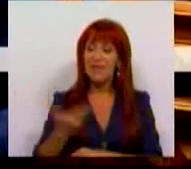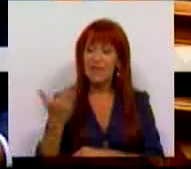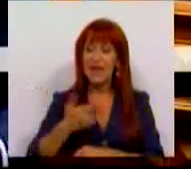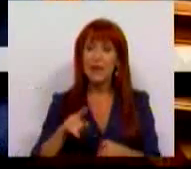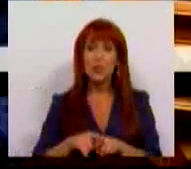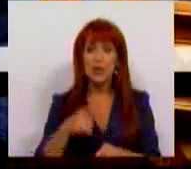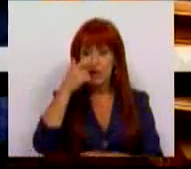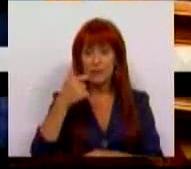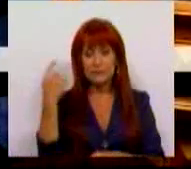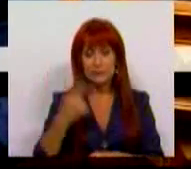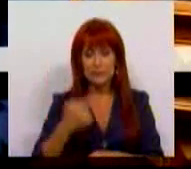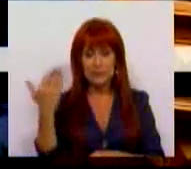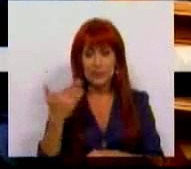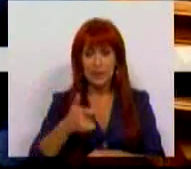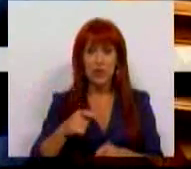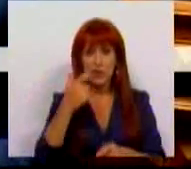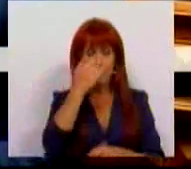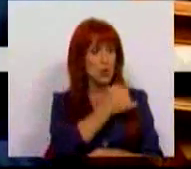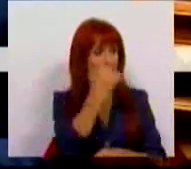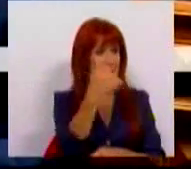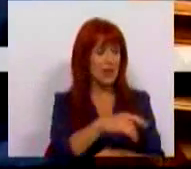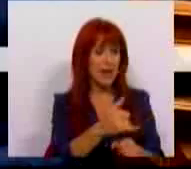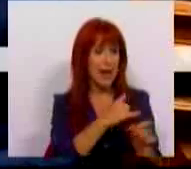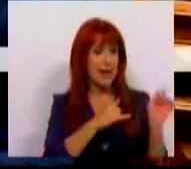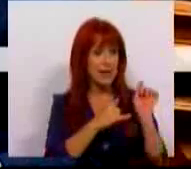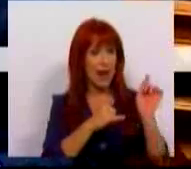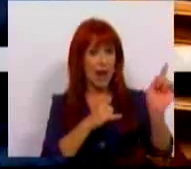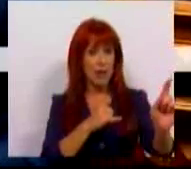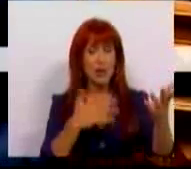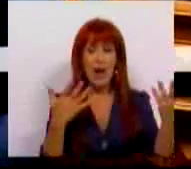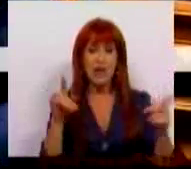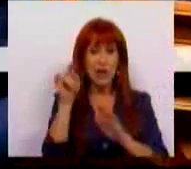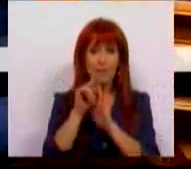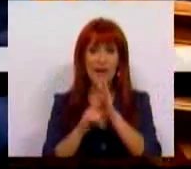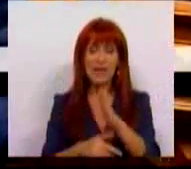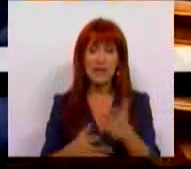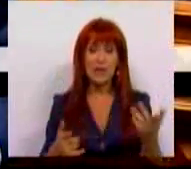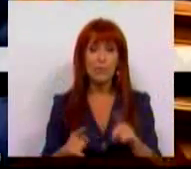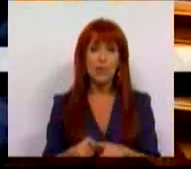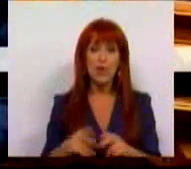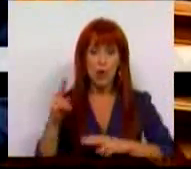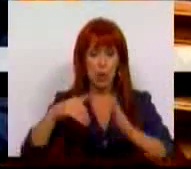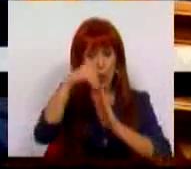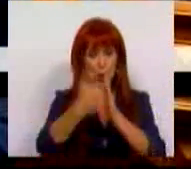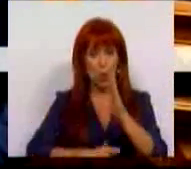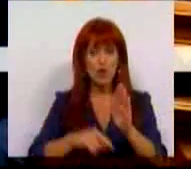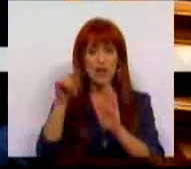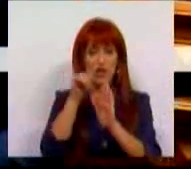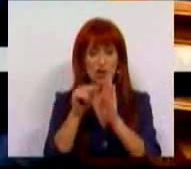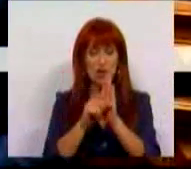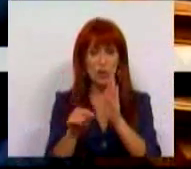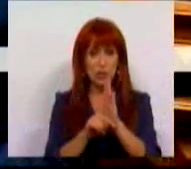direitos de cidadania dos residentes nas ilhas. Estes princípios constitucionais e